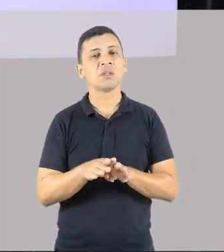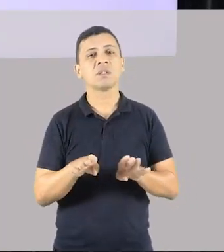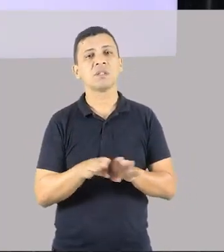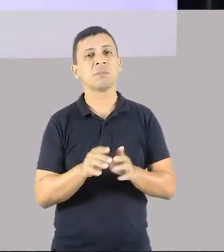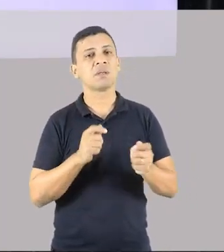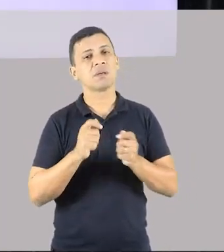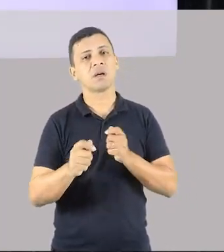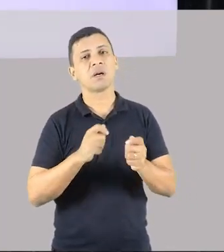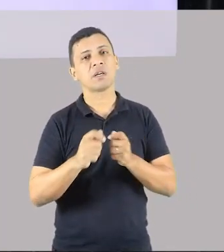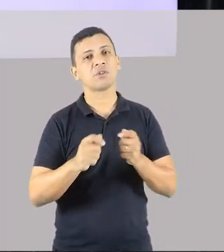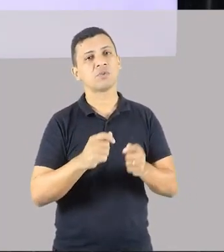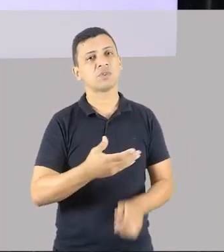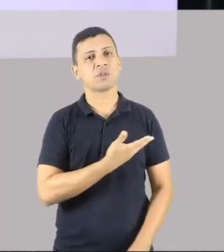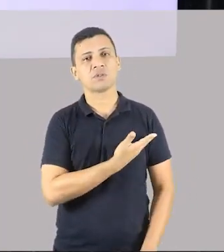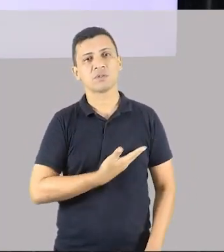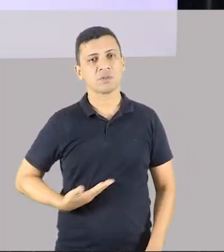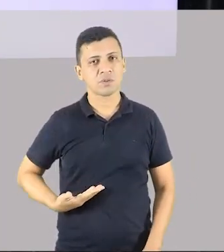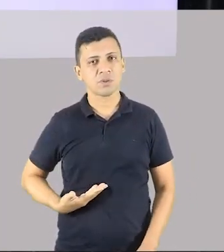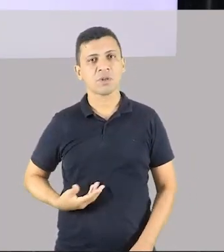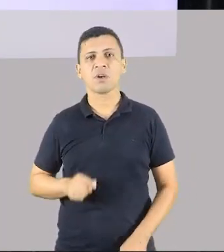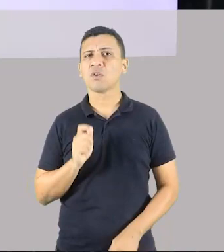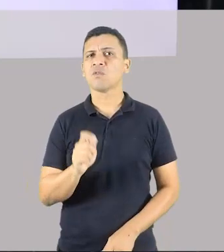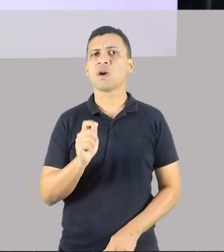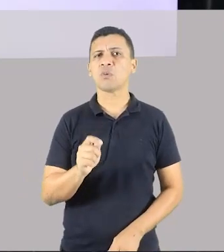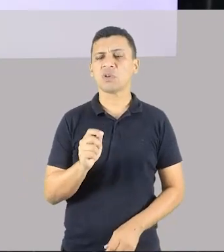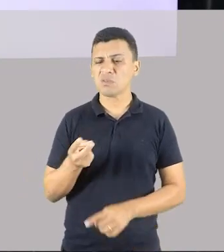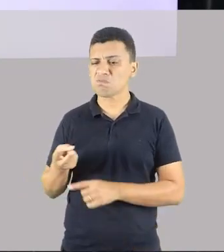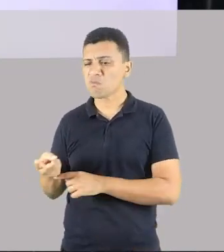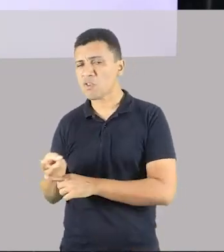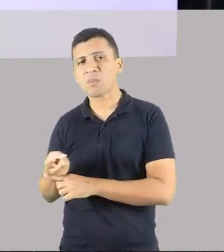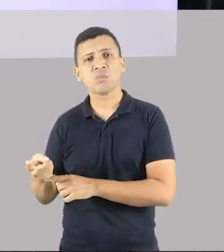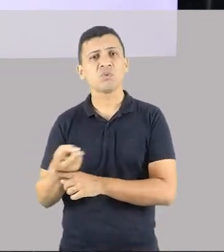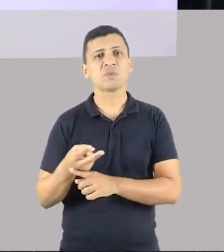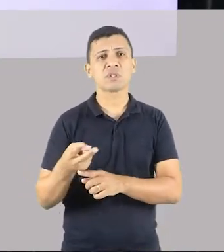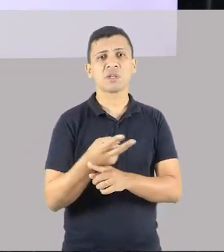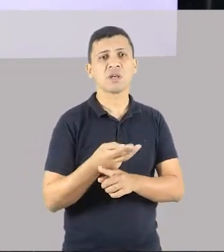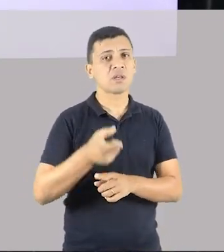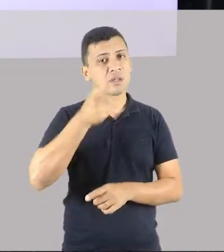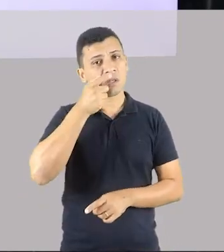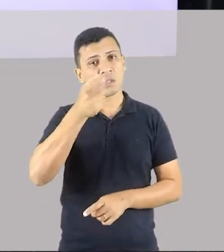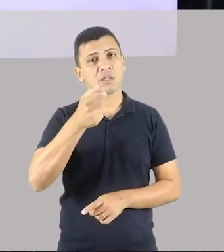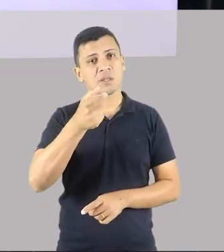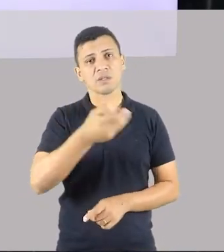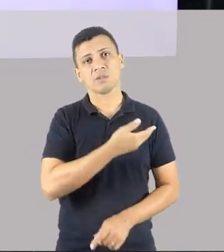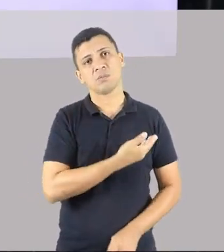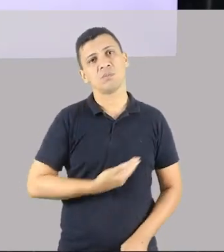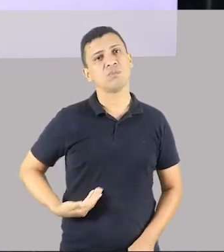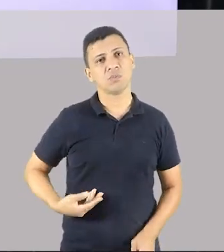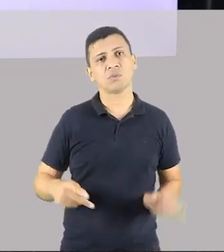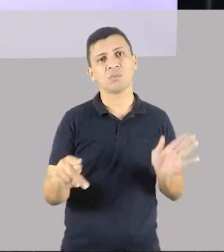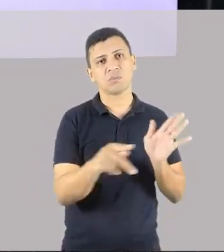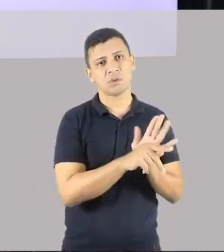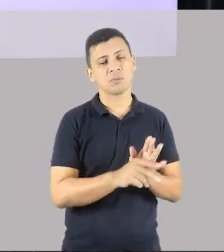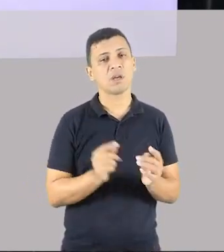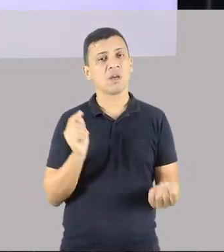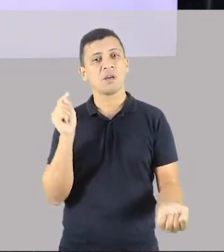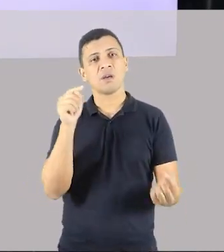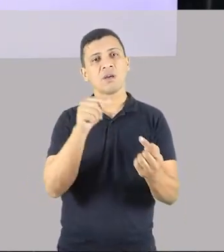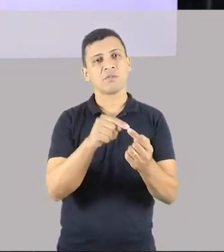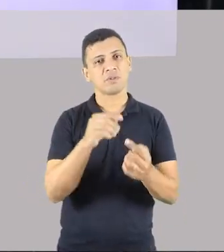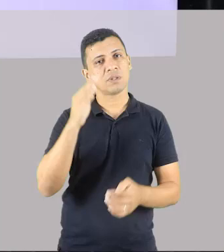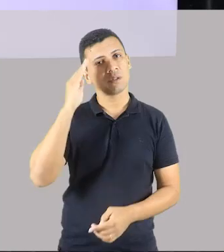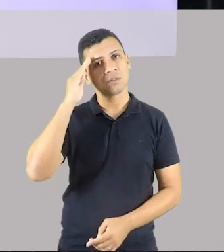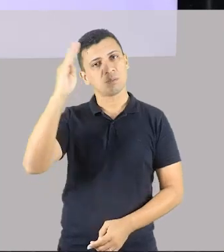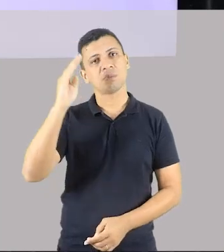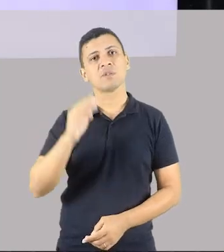que a administração pública vai perseguir, vai buscar o próprio interesse público, que é a finalidade principal